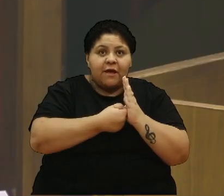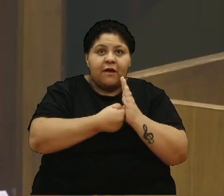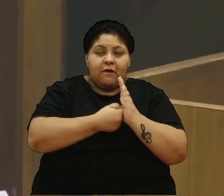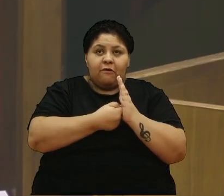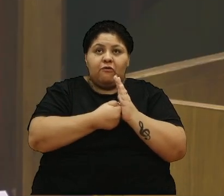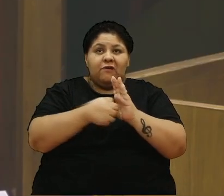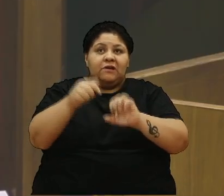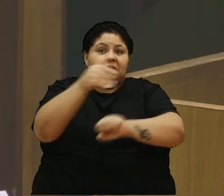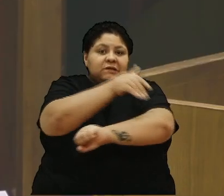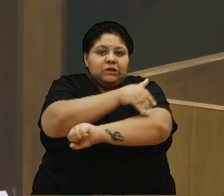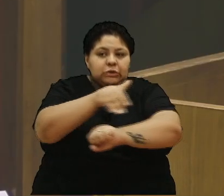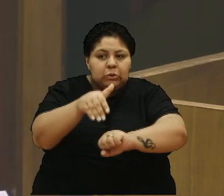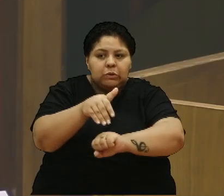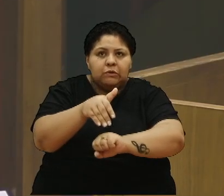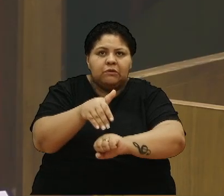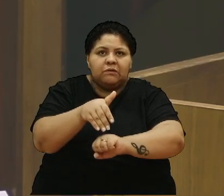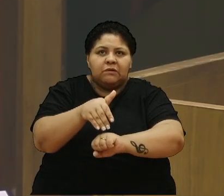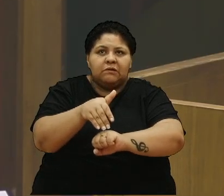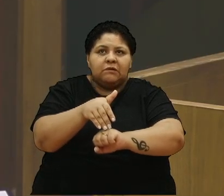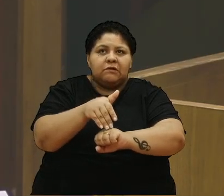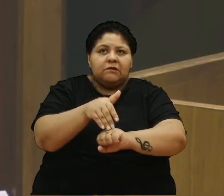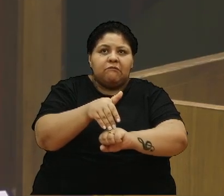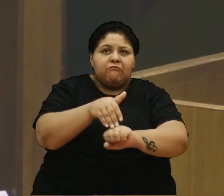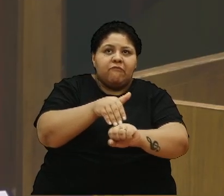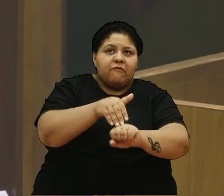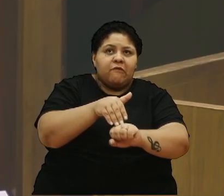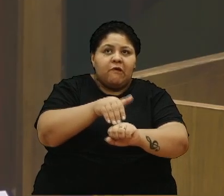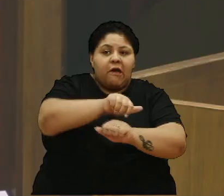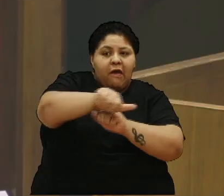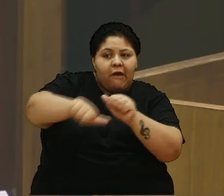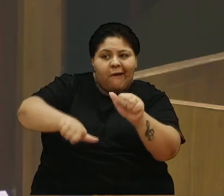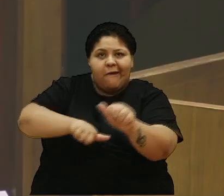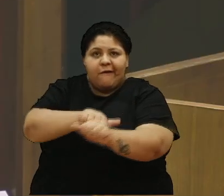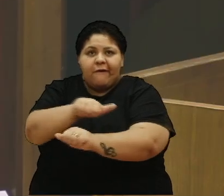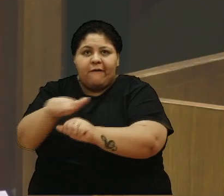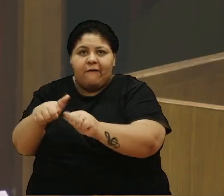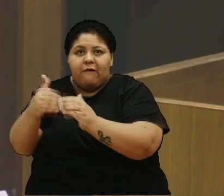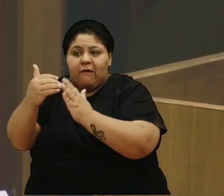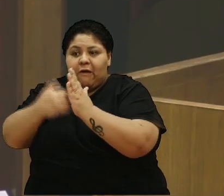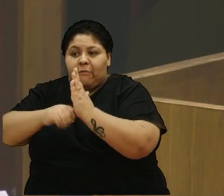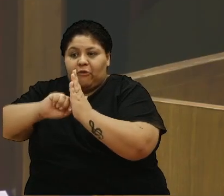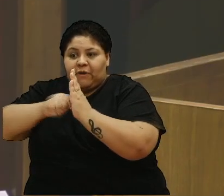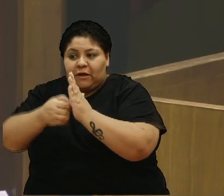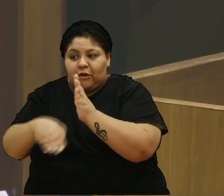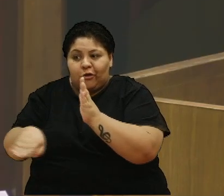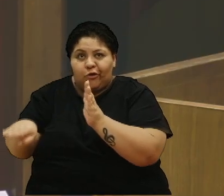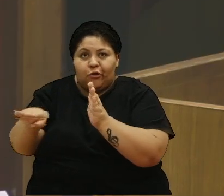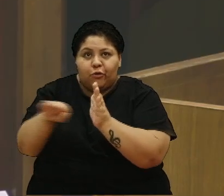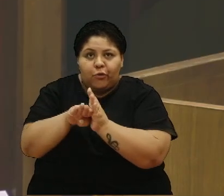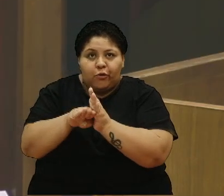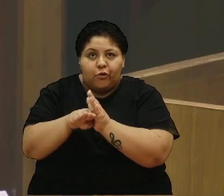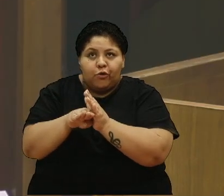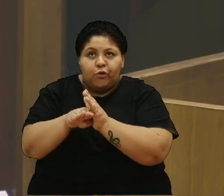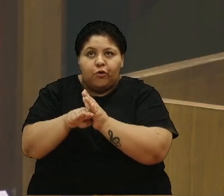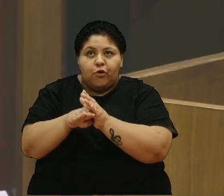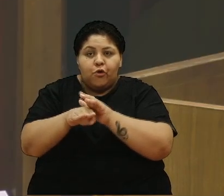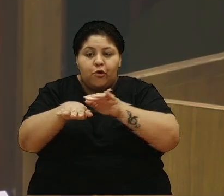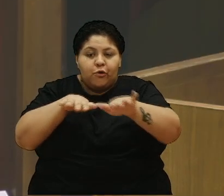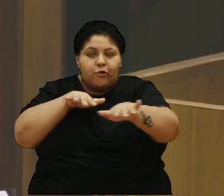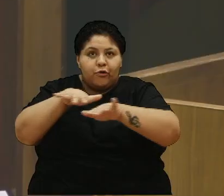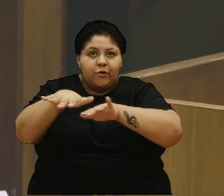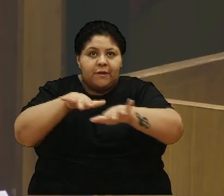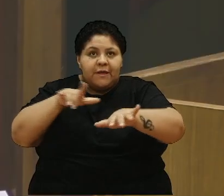via é realocada? É bloqueado o estacionamento dessas vias para que o trânsito tenha um fluxo